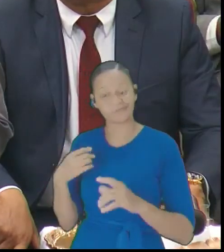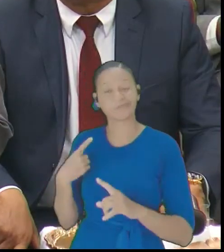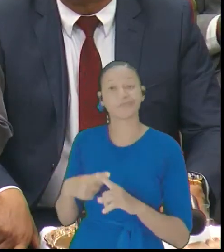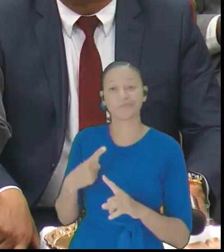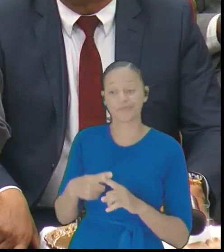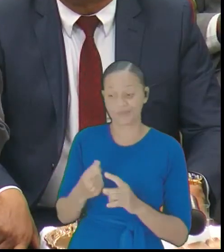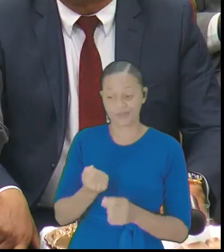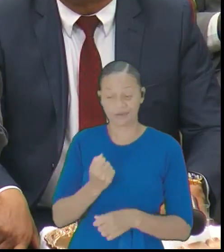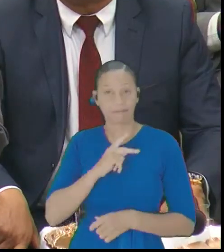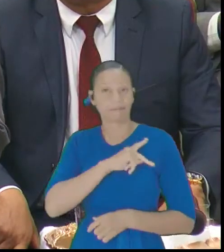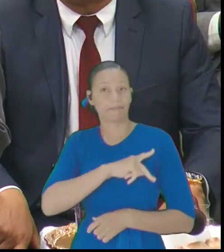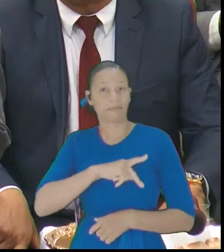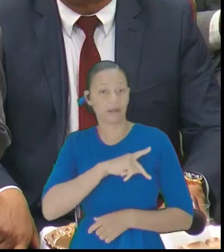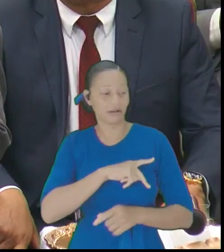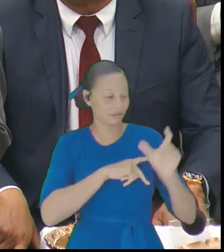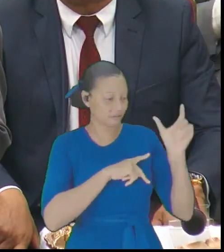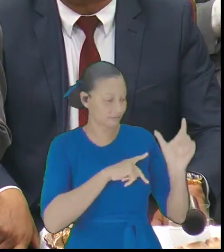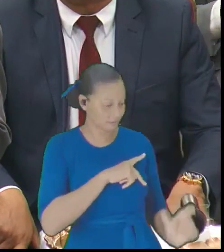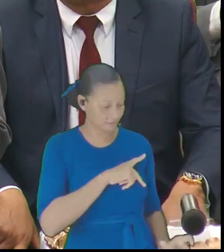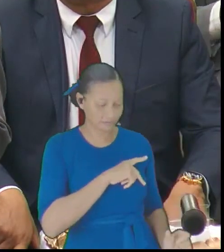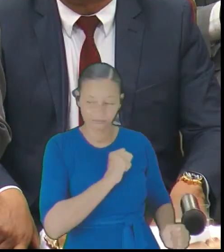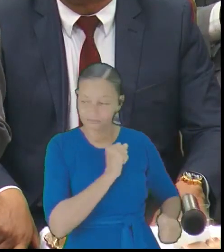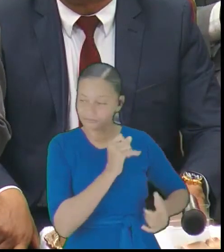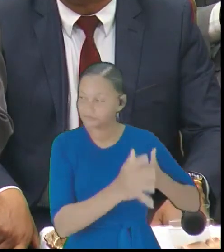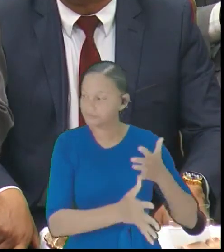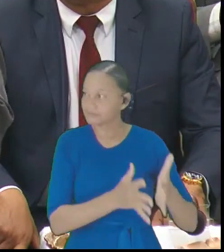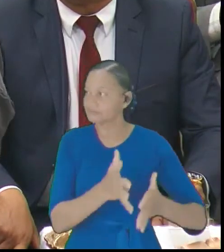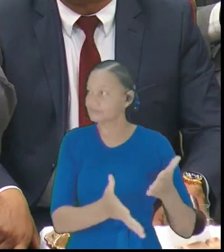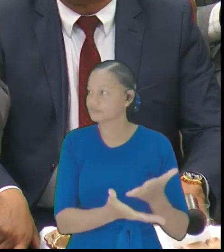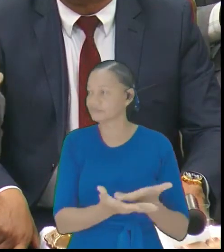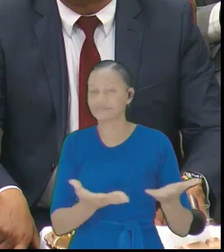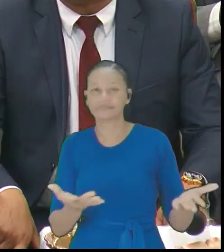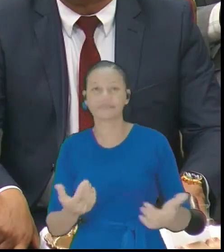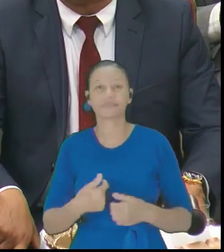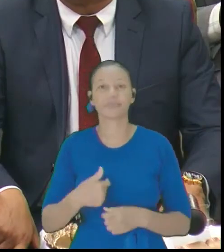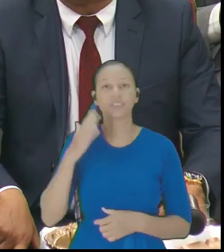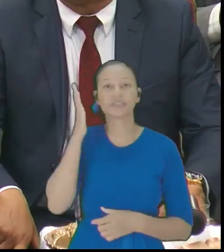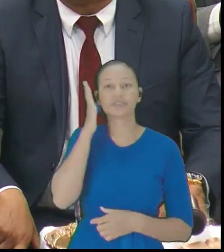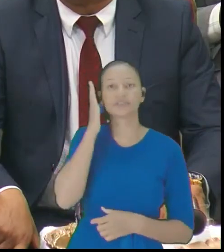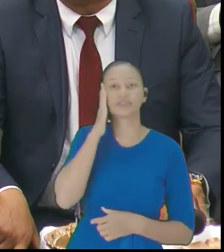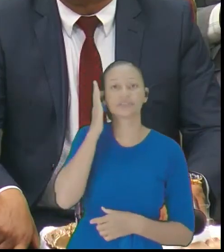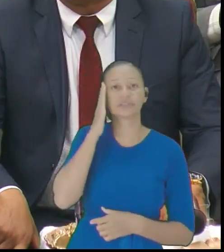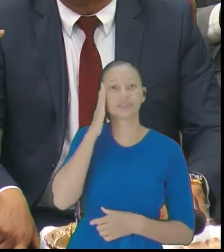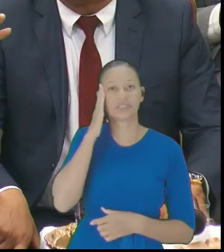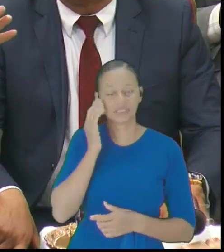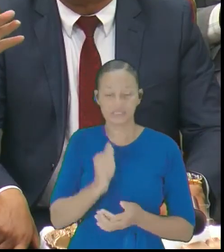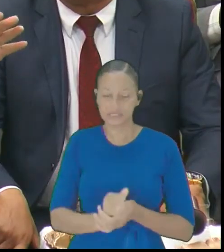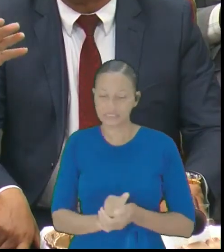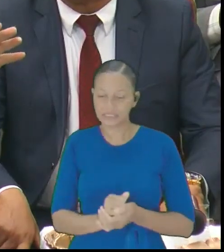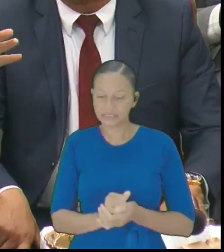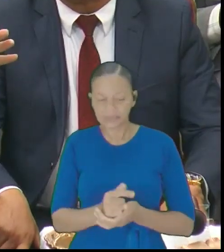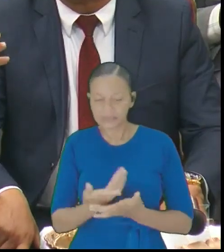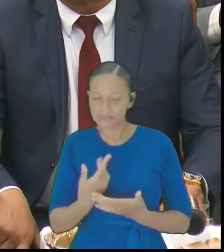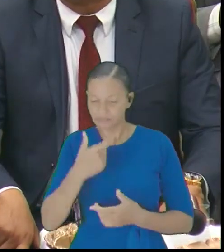que alguns, por não discernir, a palavra discernir é fazer